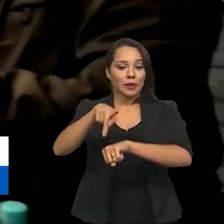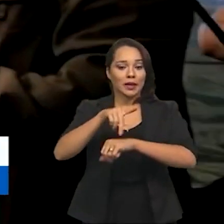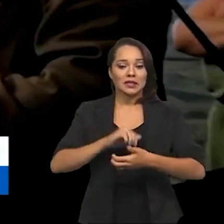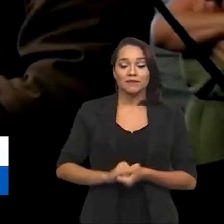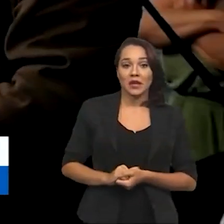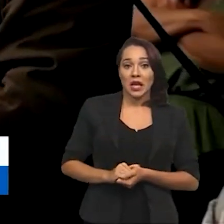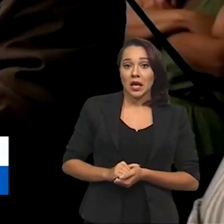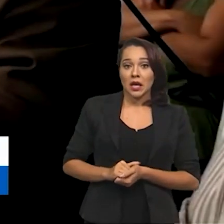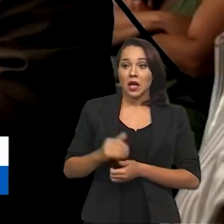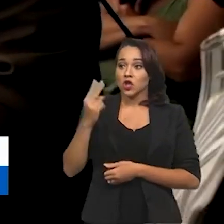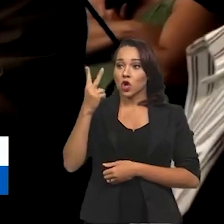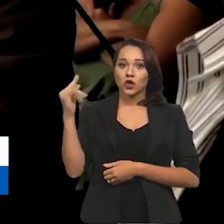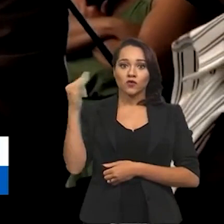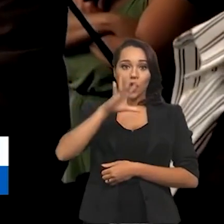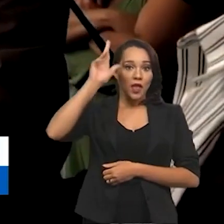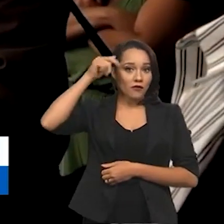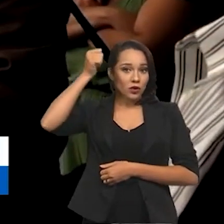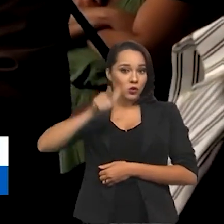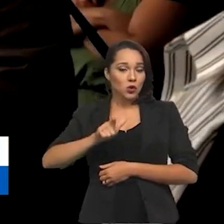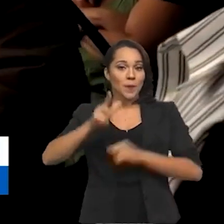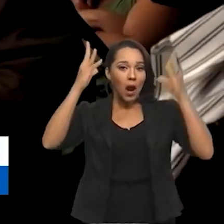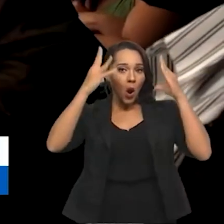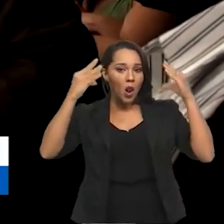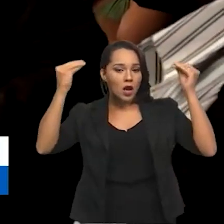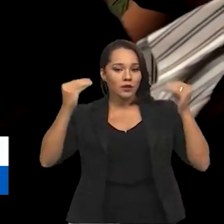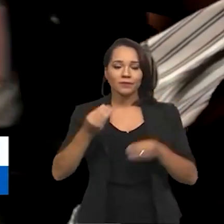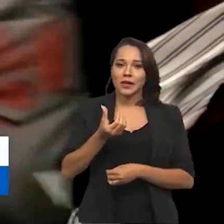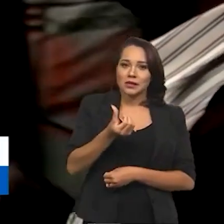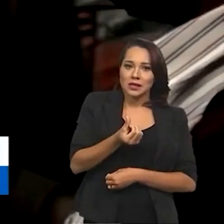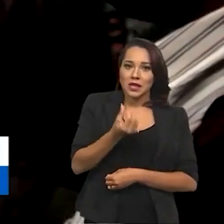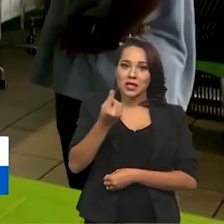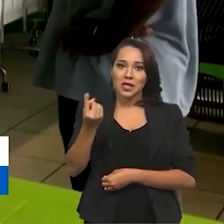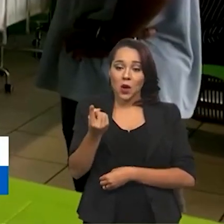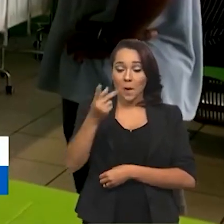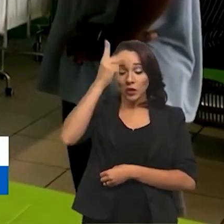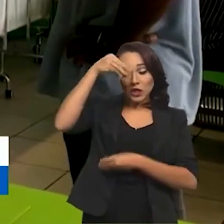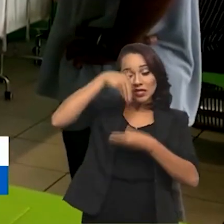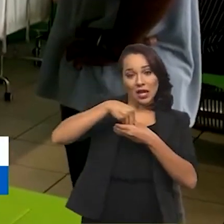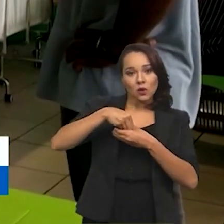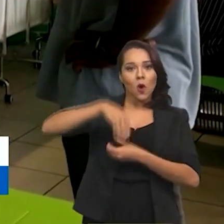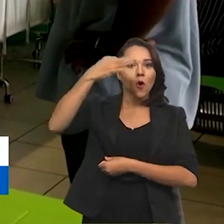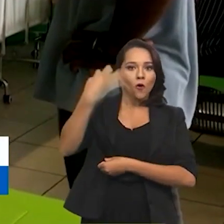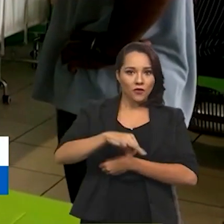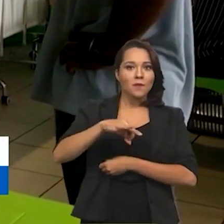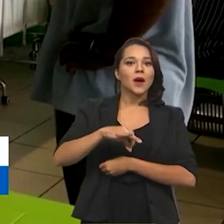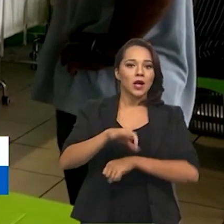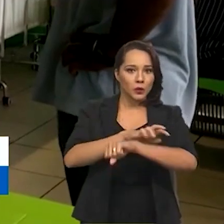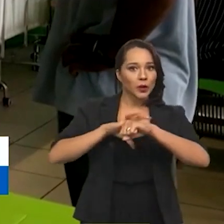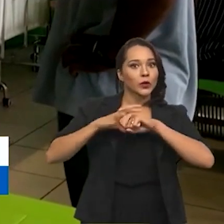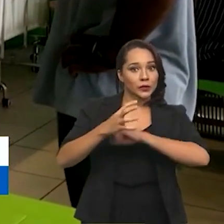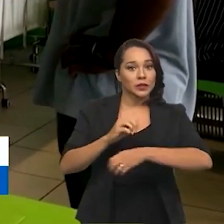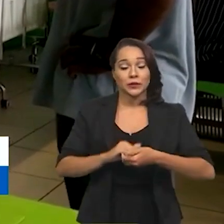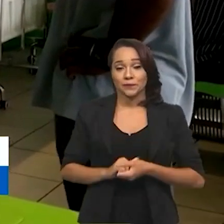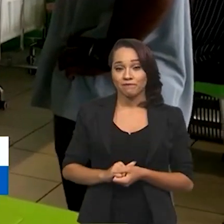em apenas dois voos da África do Sul para Holanda 61 passageiros testaram positivo